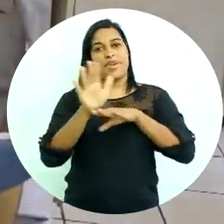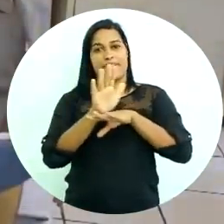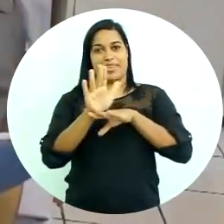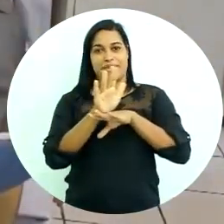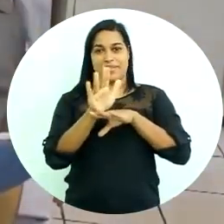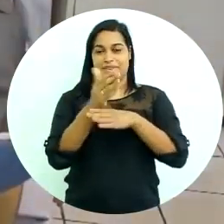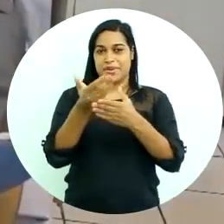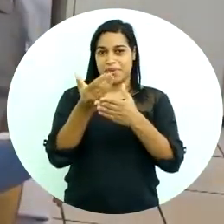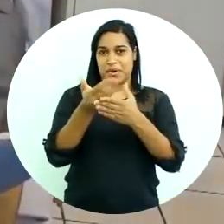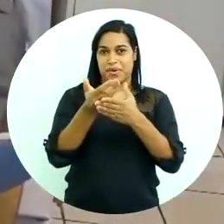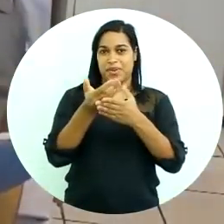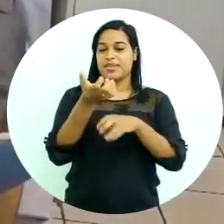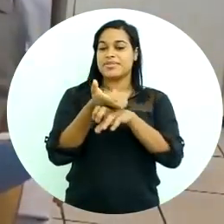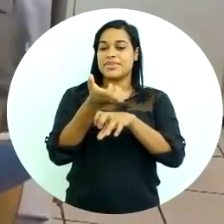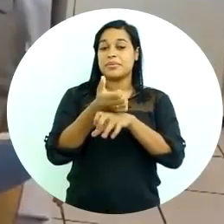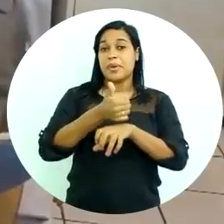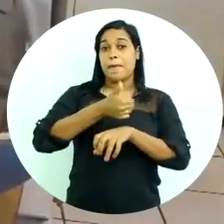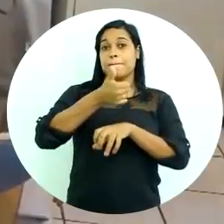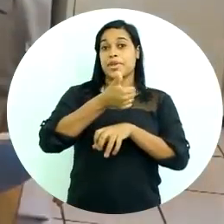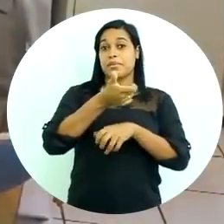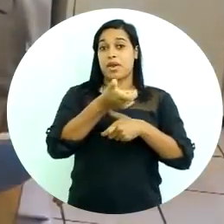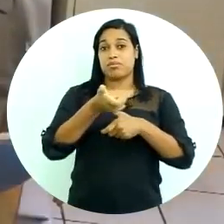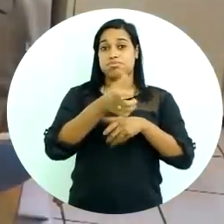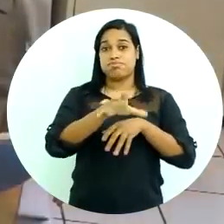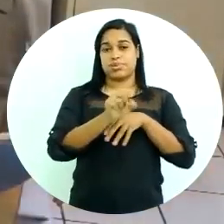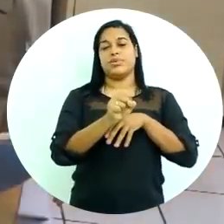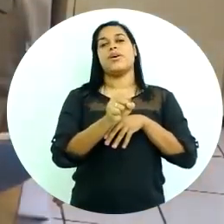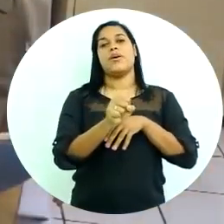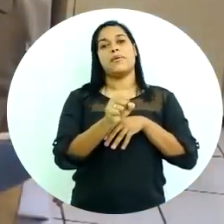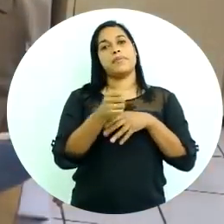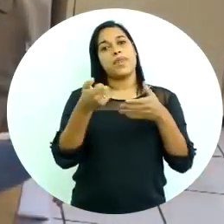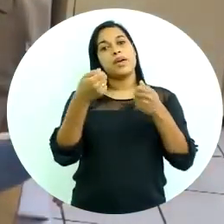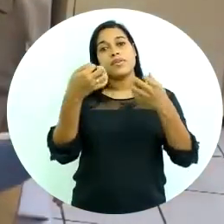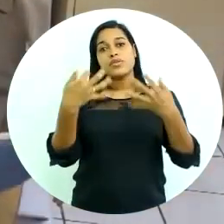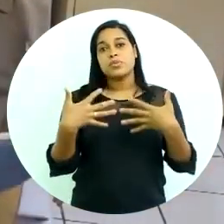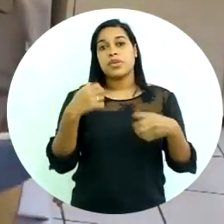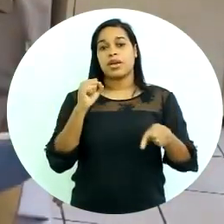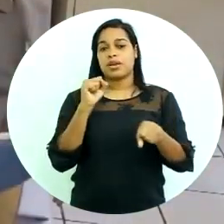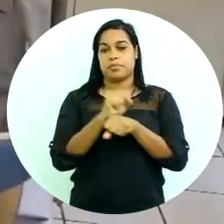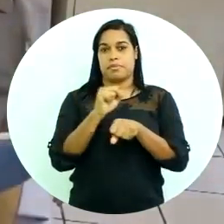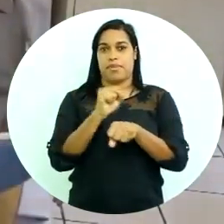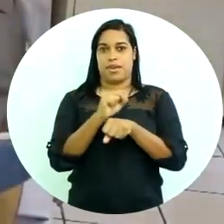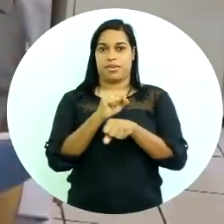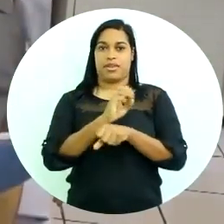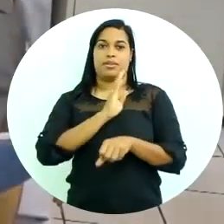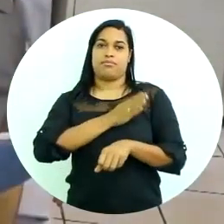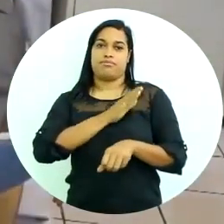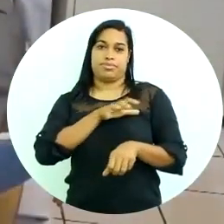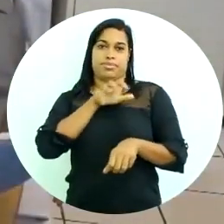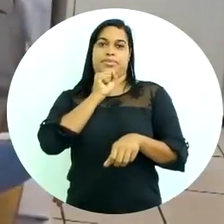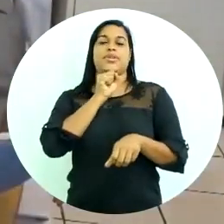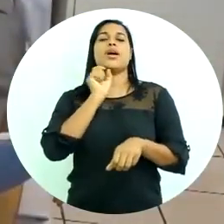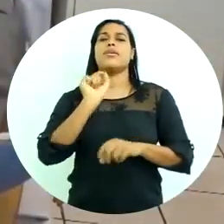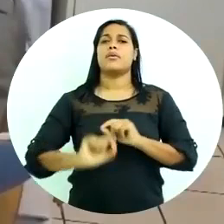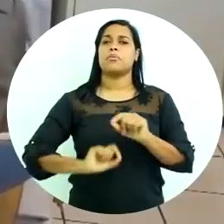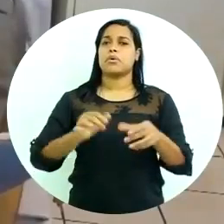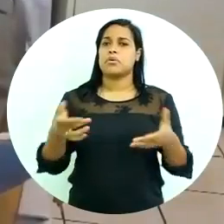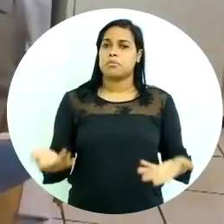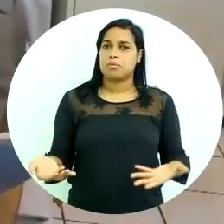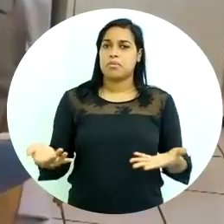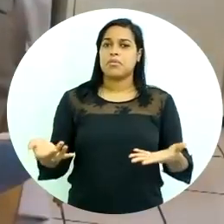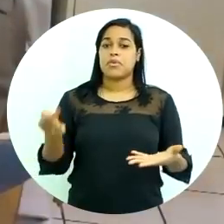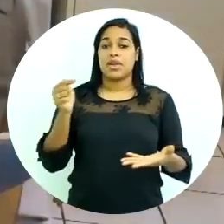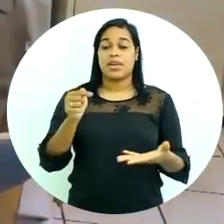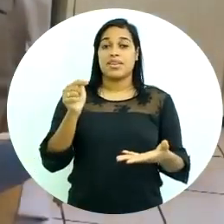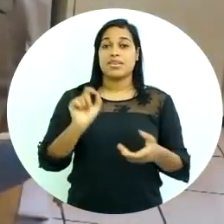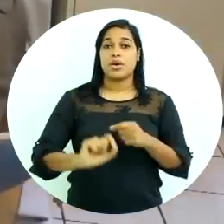Primeiros Socorros. Aproveitaremos esse momento para falar da parada cardiorrespiratória, que seria a